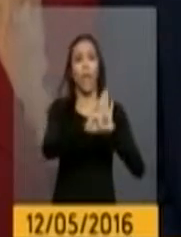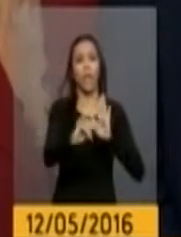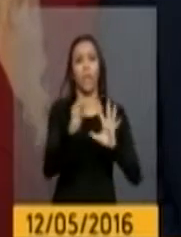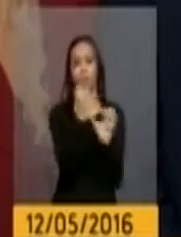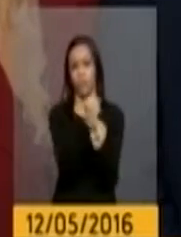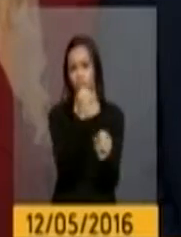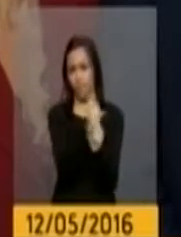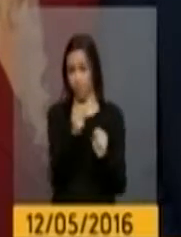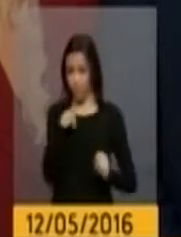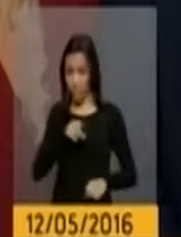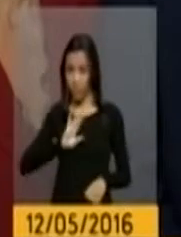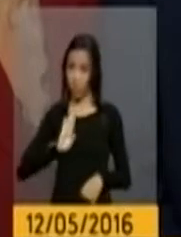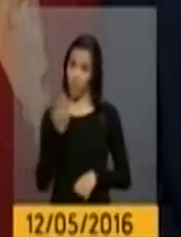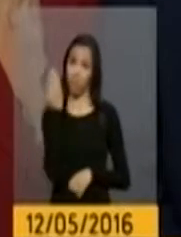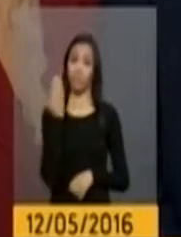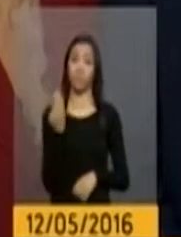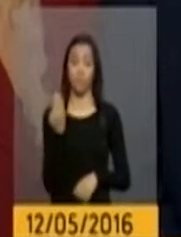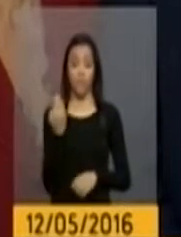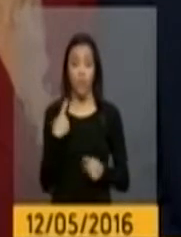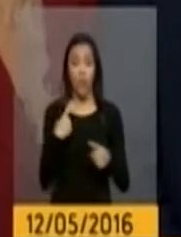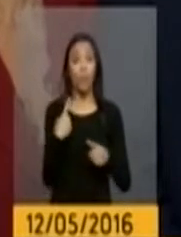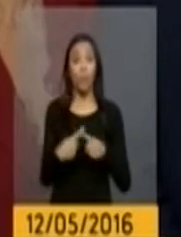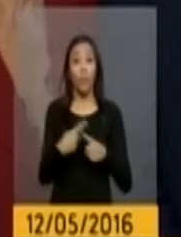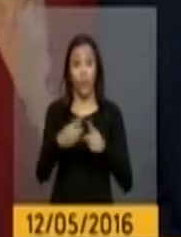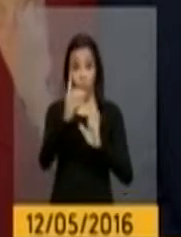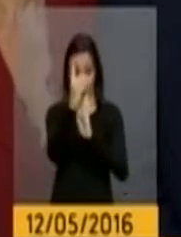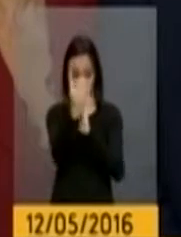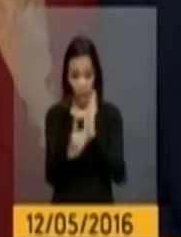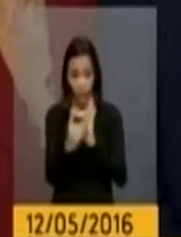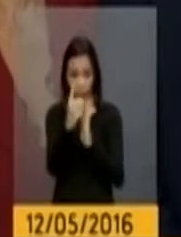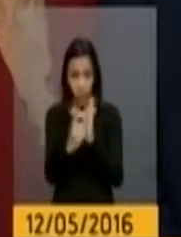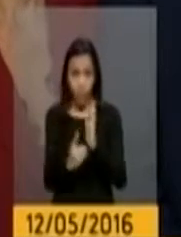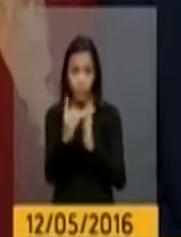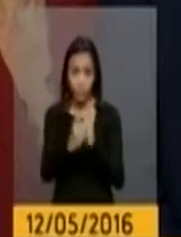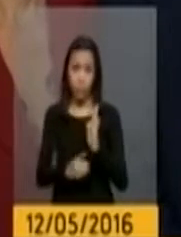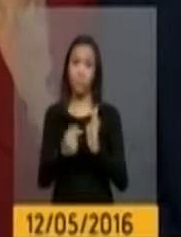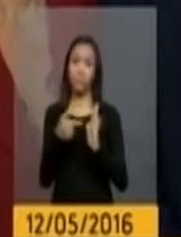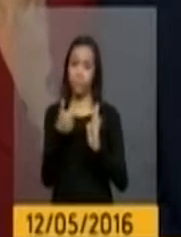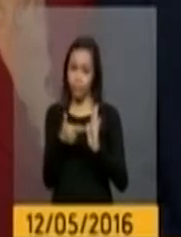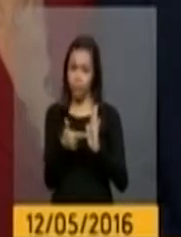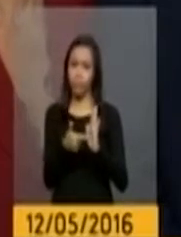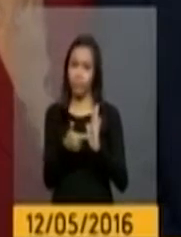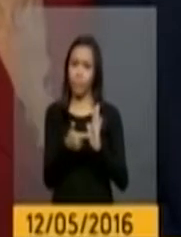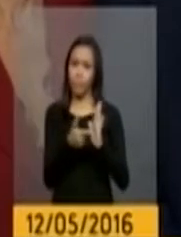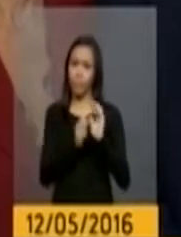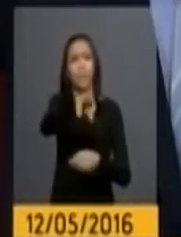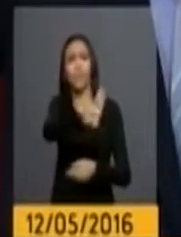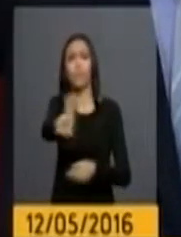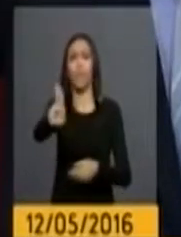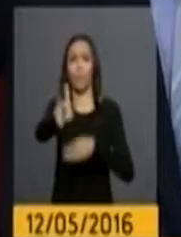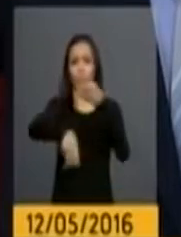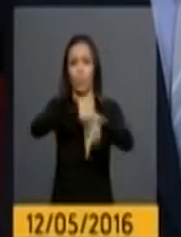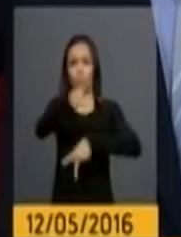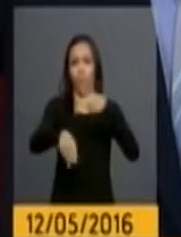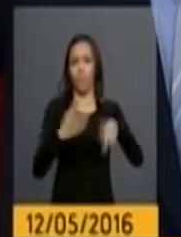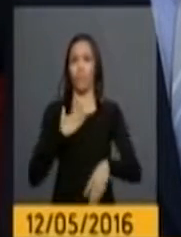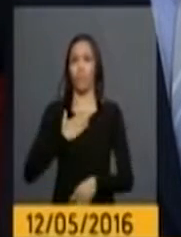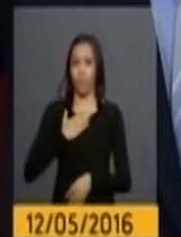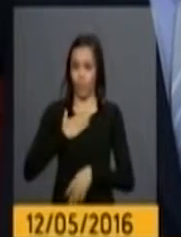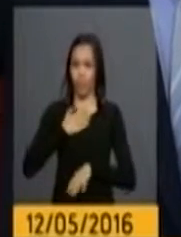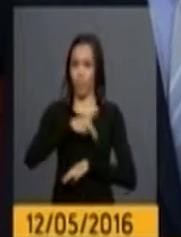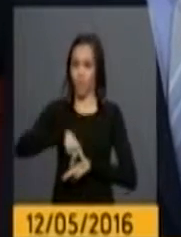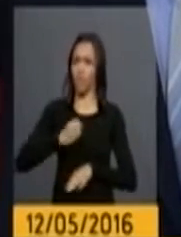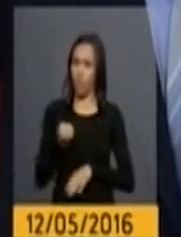É falso. Pois os decretos seguiram autorizações previstas em lei. Vou